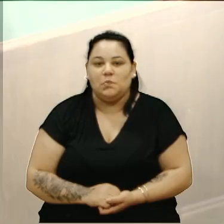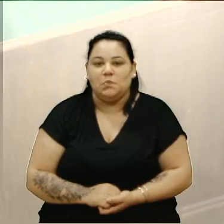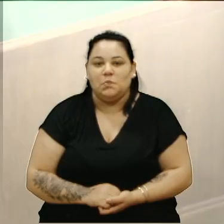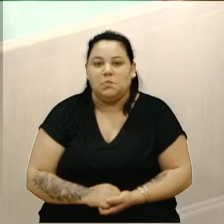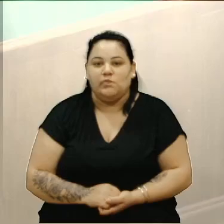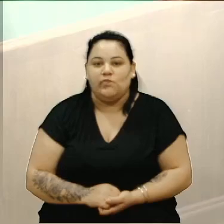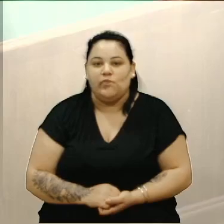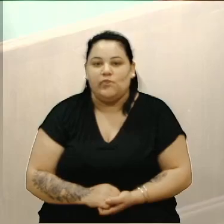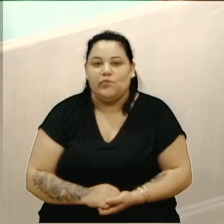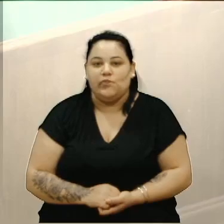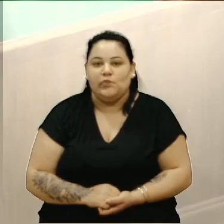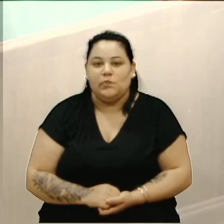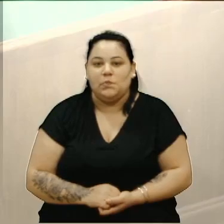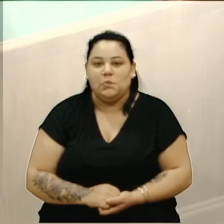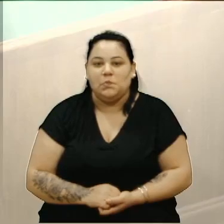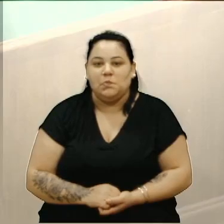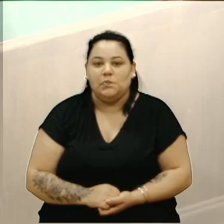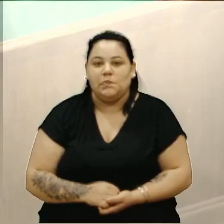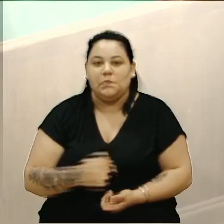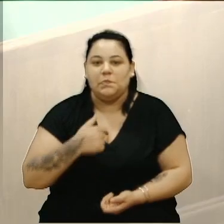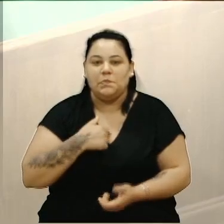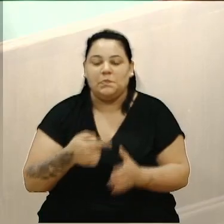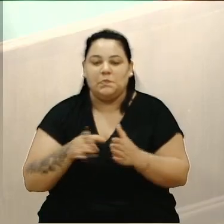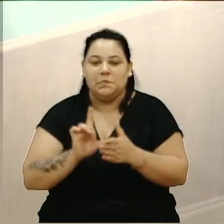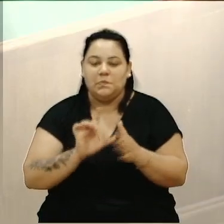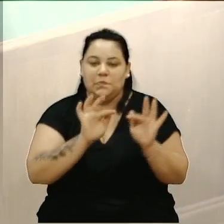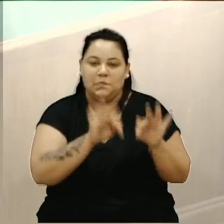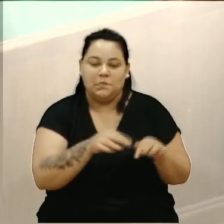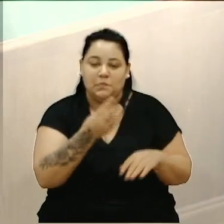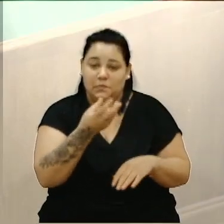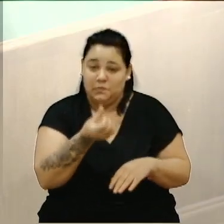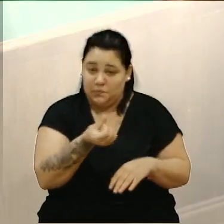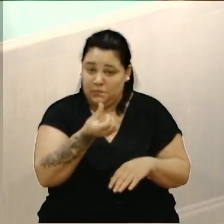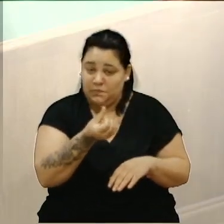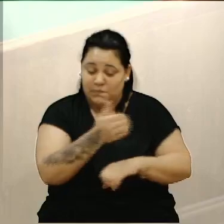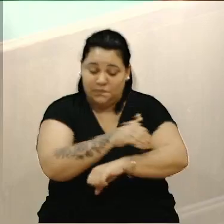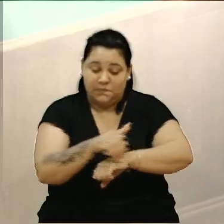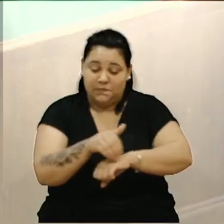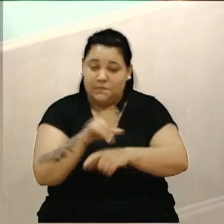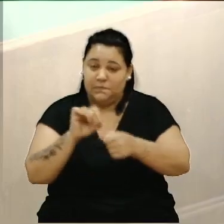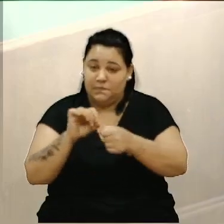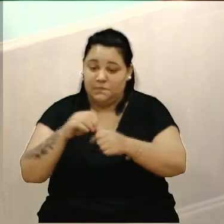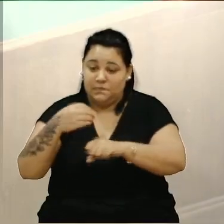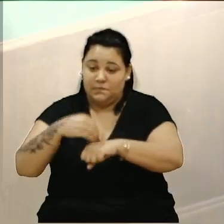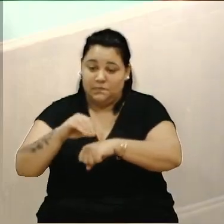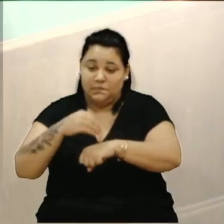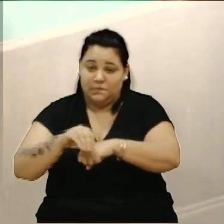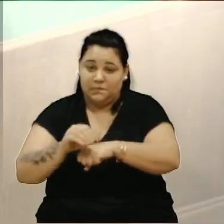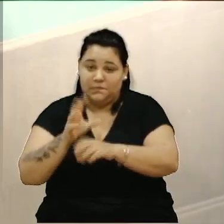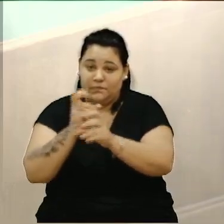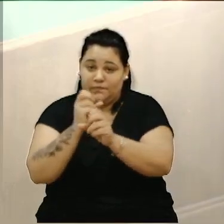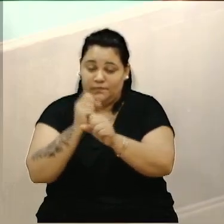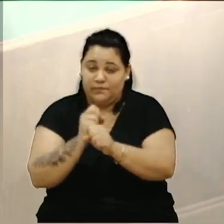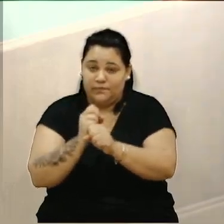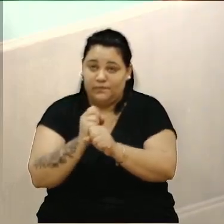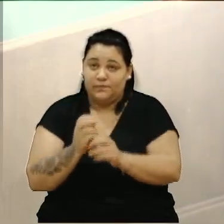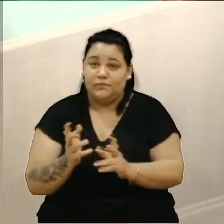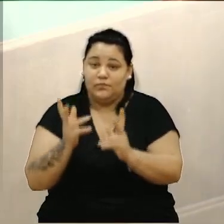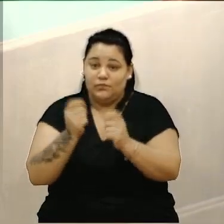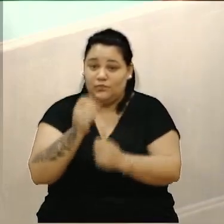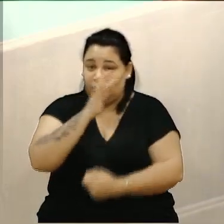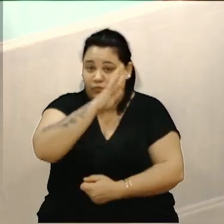de finalizar com as 6 ruas que eu fiz indicação, 6 ruas com o cálculo de quanto o município gasta